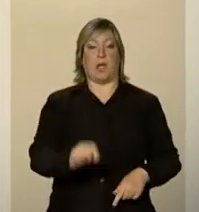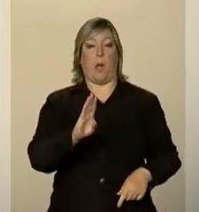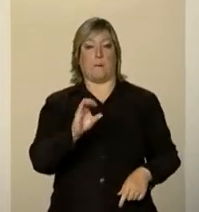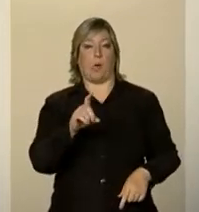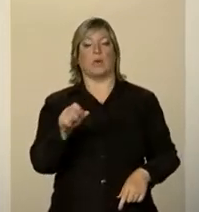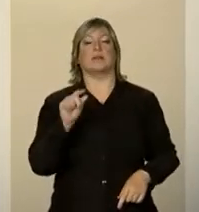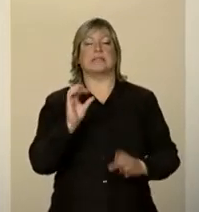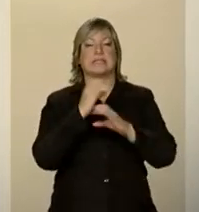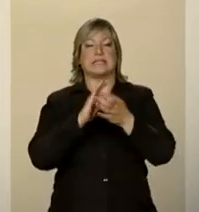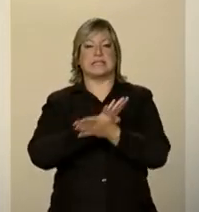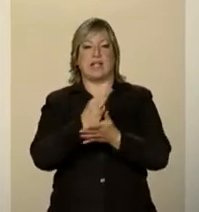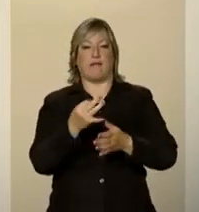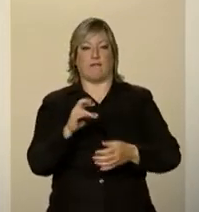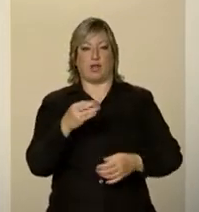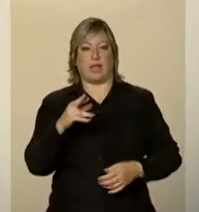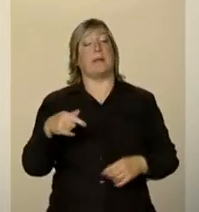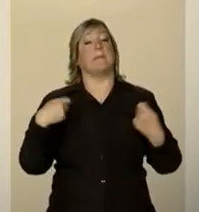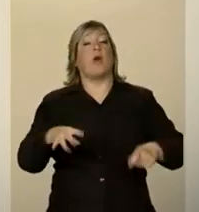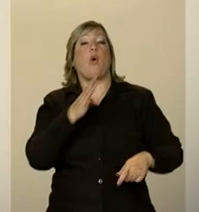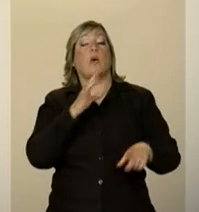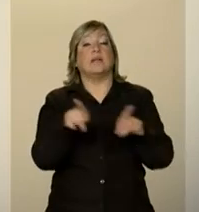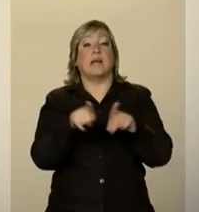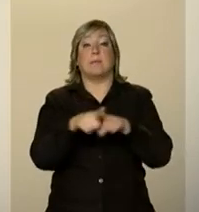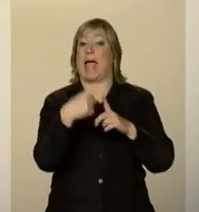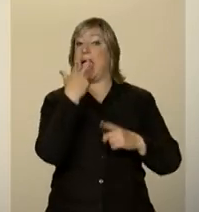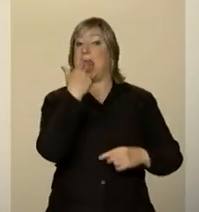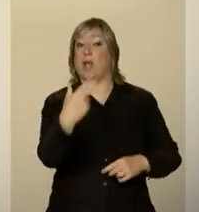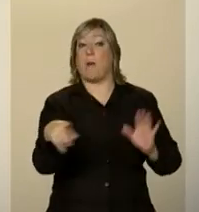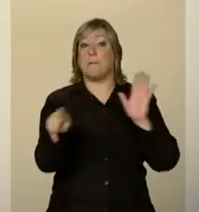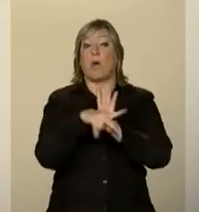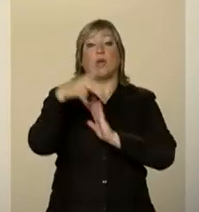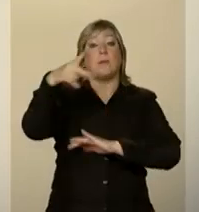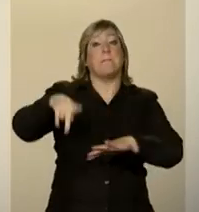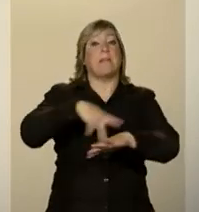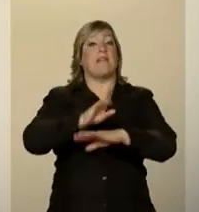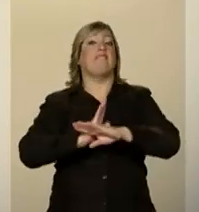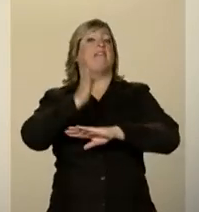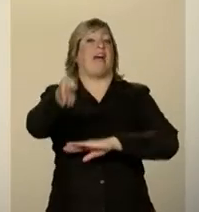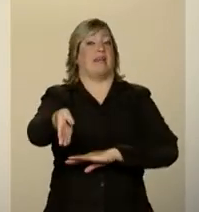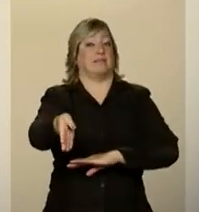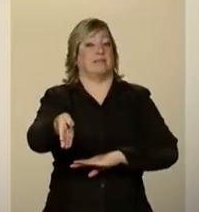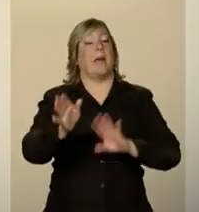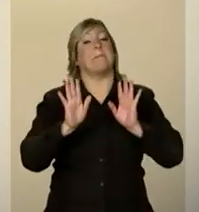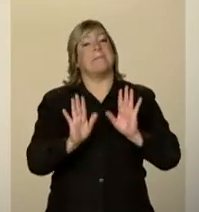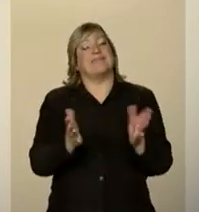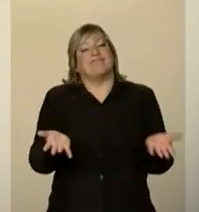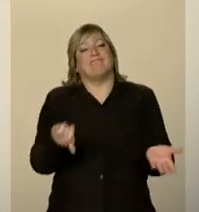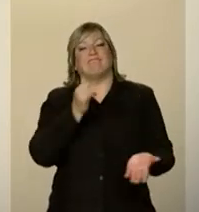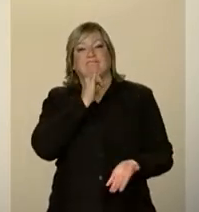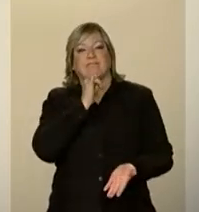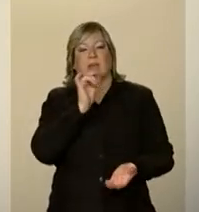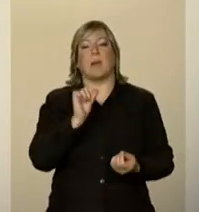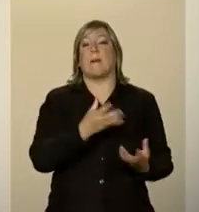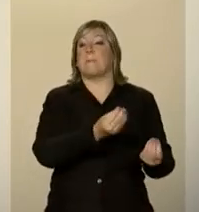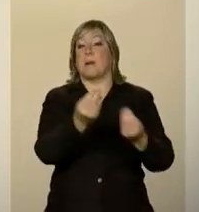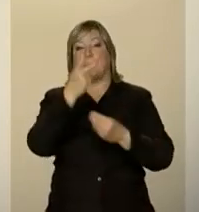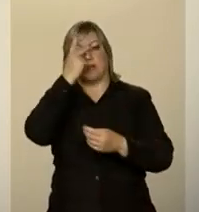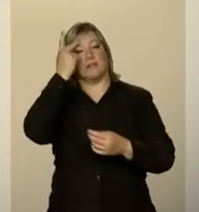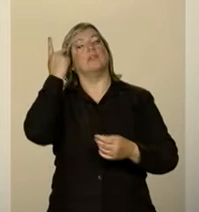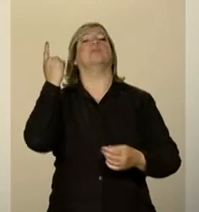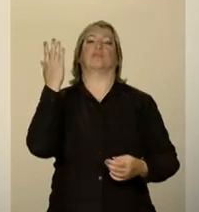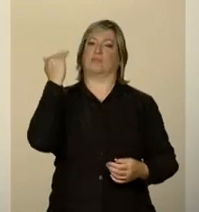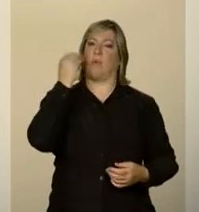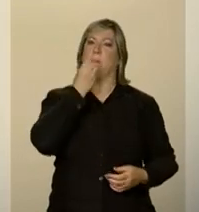sem Fronteiras precisa também que a conhecimento do idioma do país para onde vai mas infelizmente Luciano A